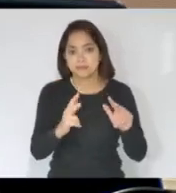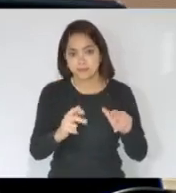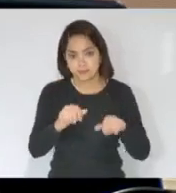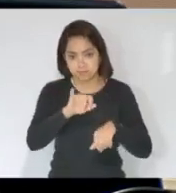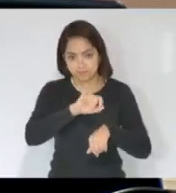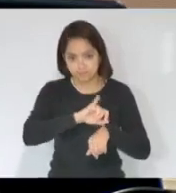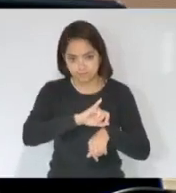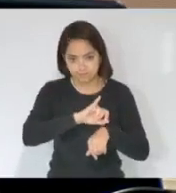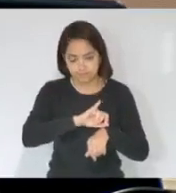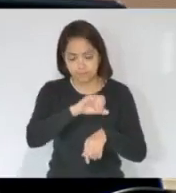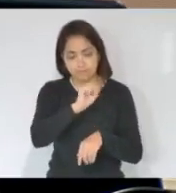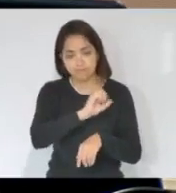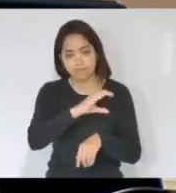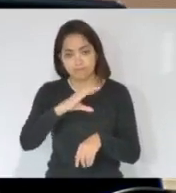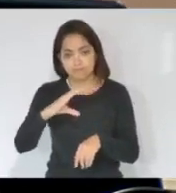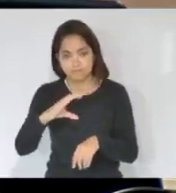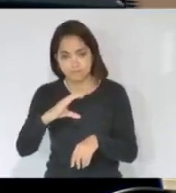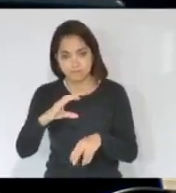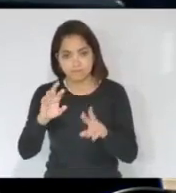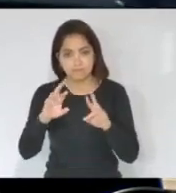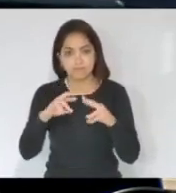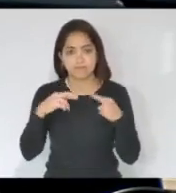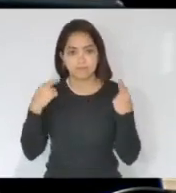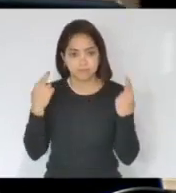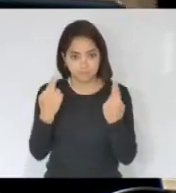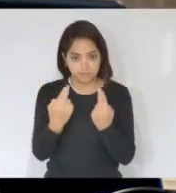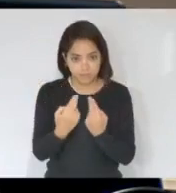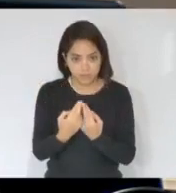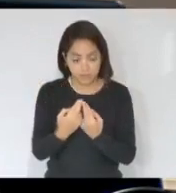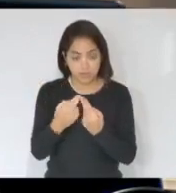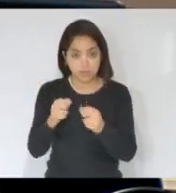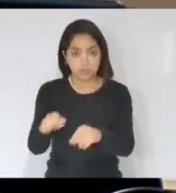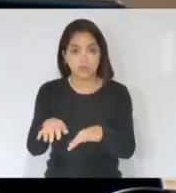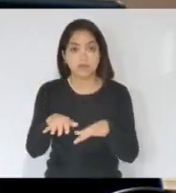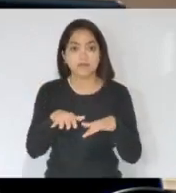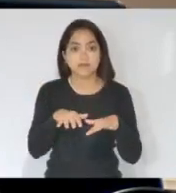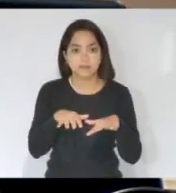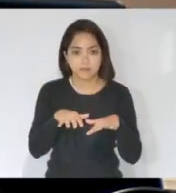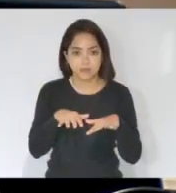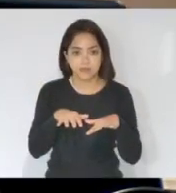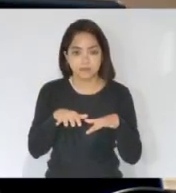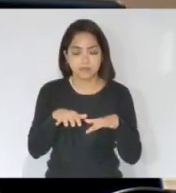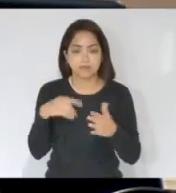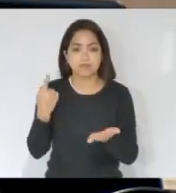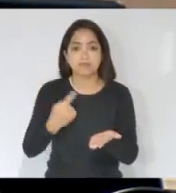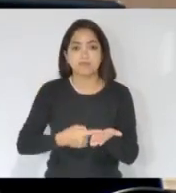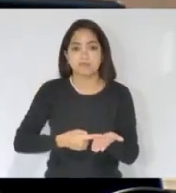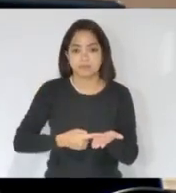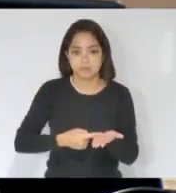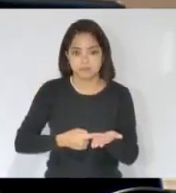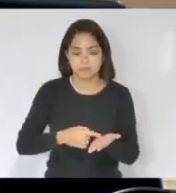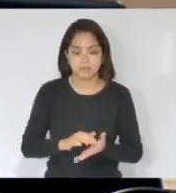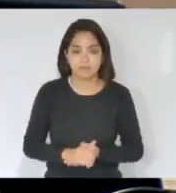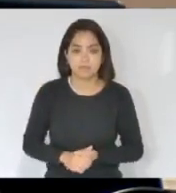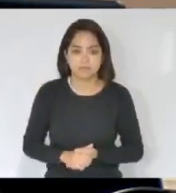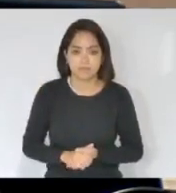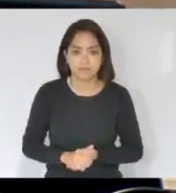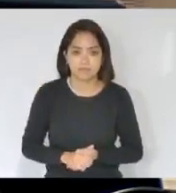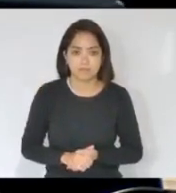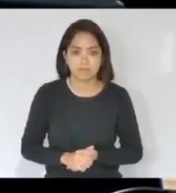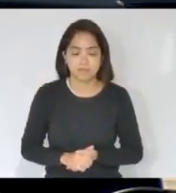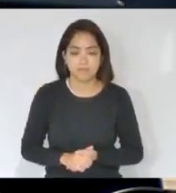Florianópolis, capital do Estado de Santa Catarina, reuniu-se a Assembleia Legislativa em sessão